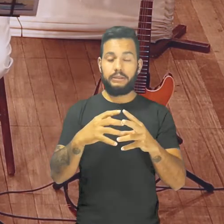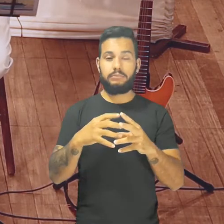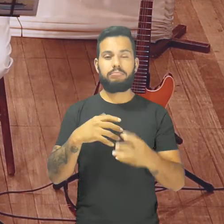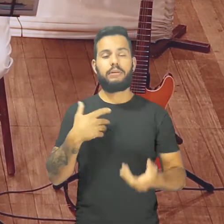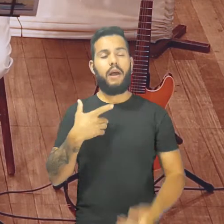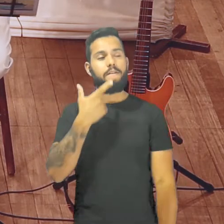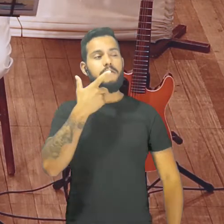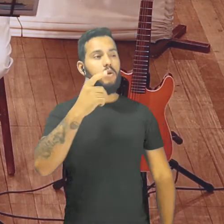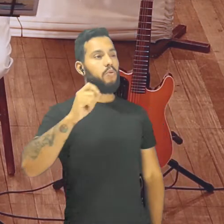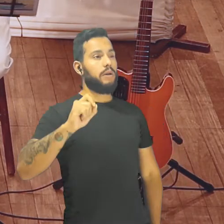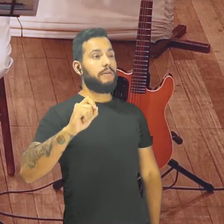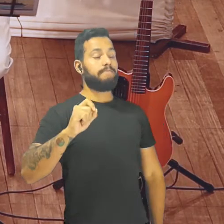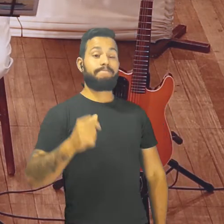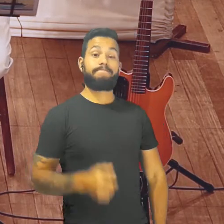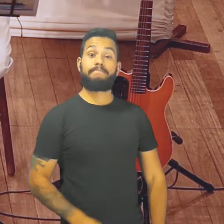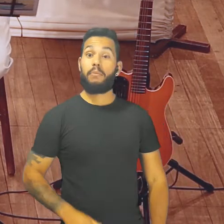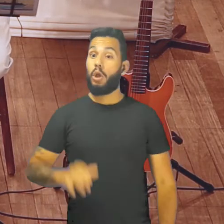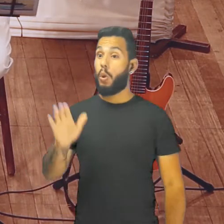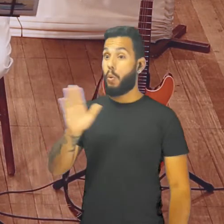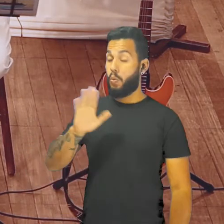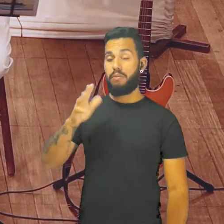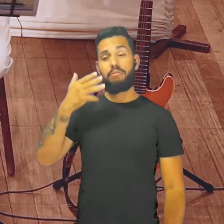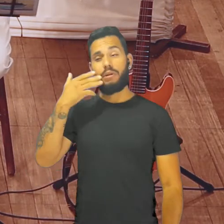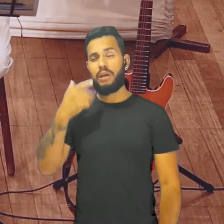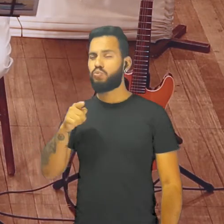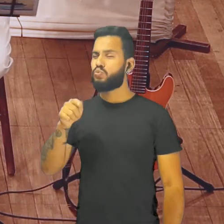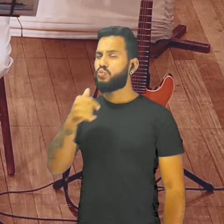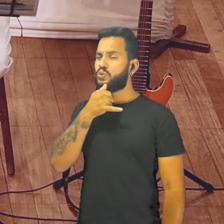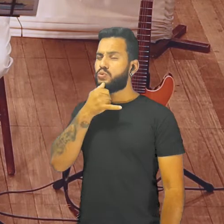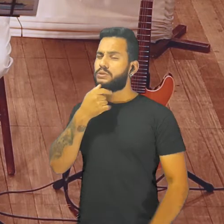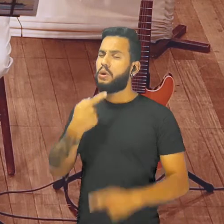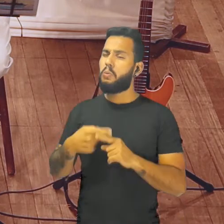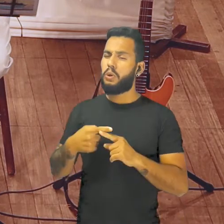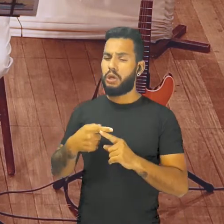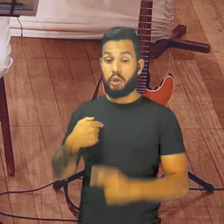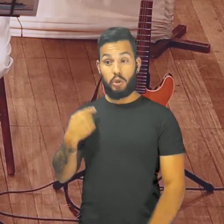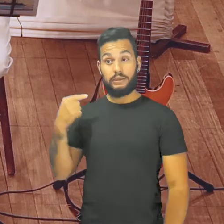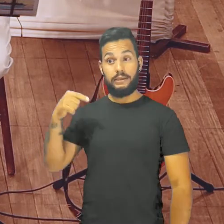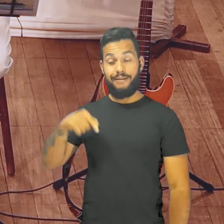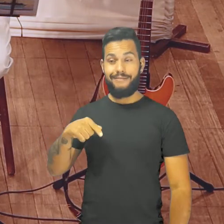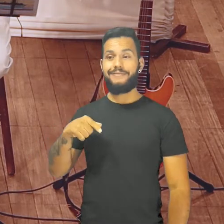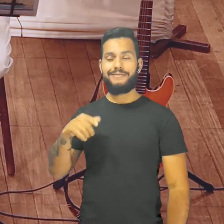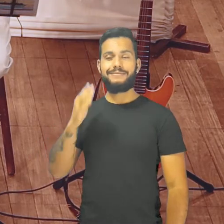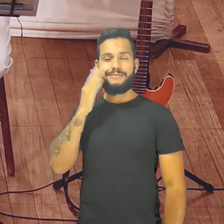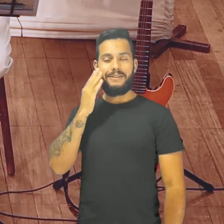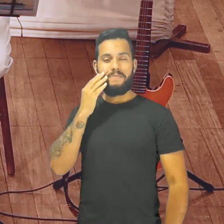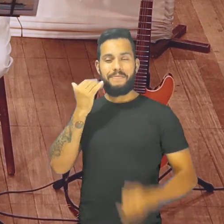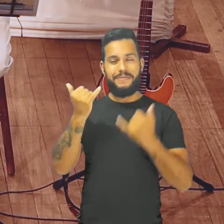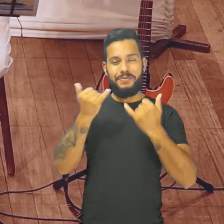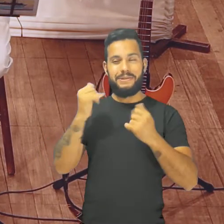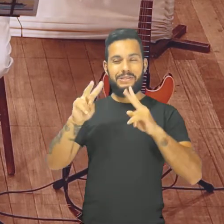posicionando. Olá! Senhor Napoleão, que tristeza é essa? Estamos aqui por termos notícias do seu amigão, o